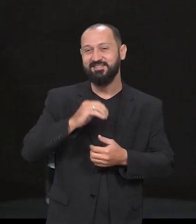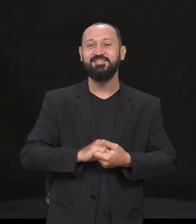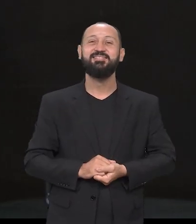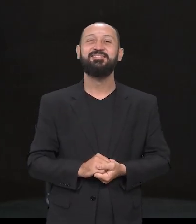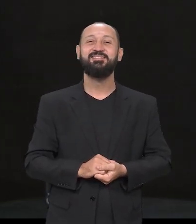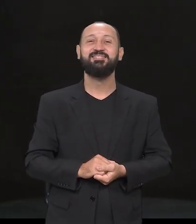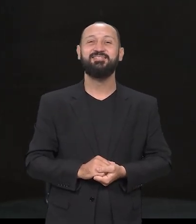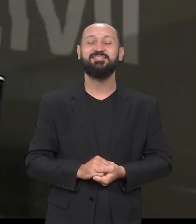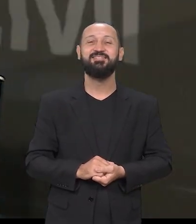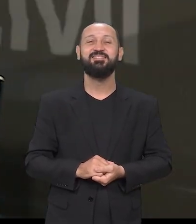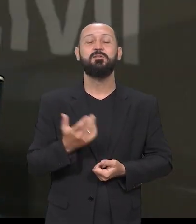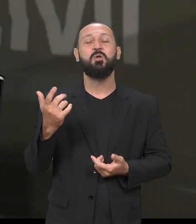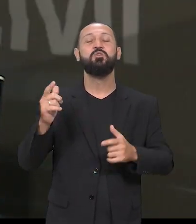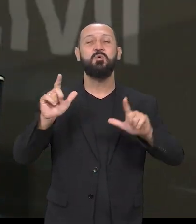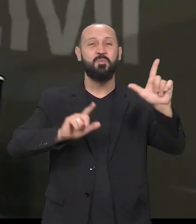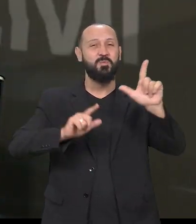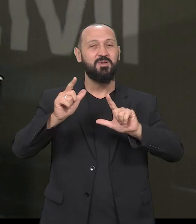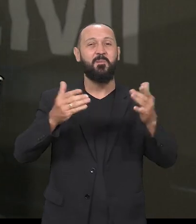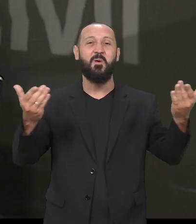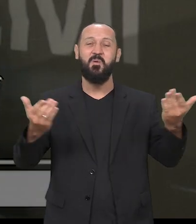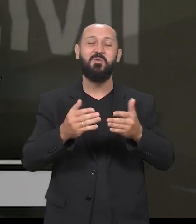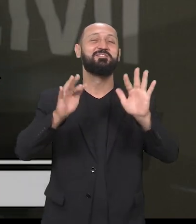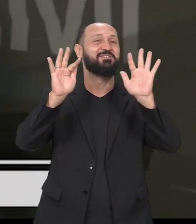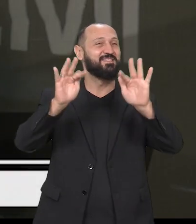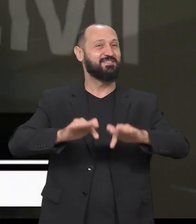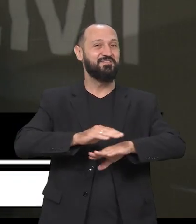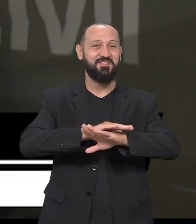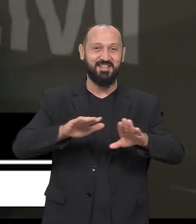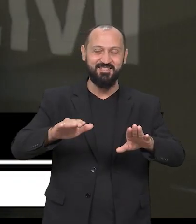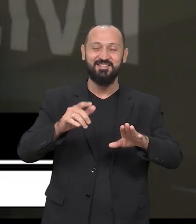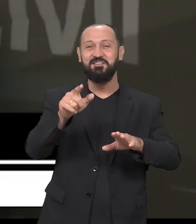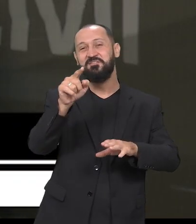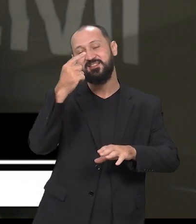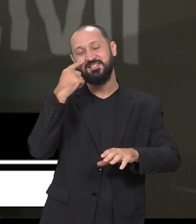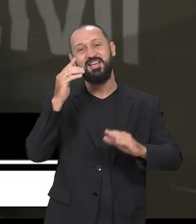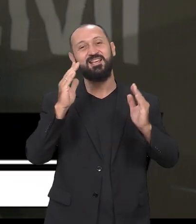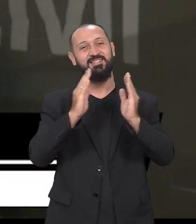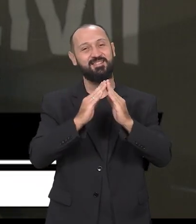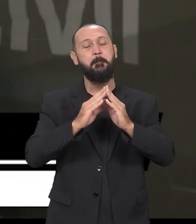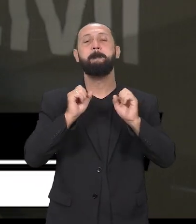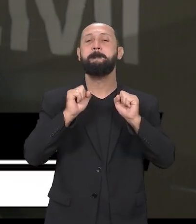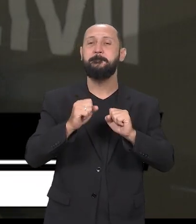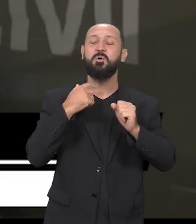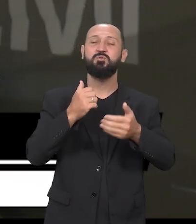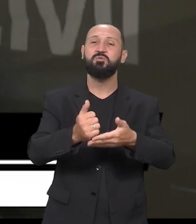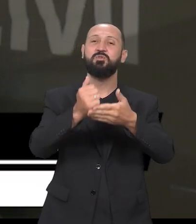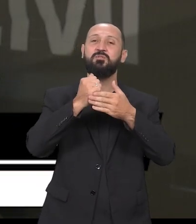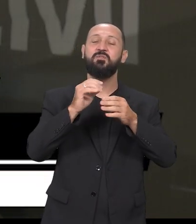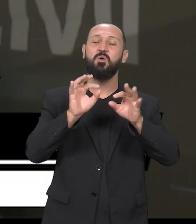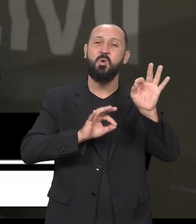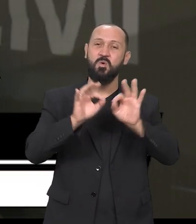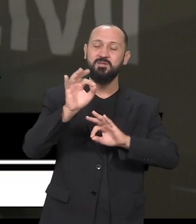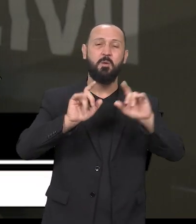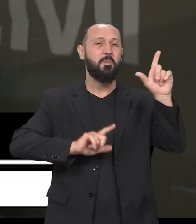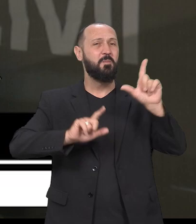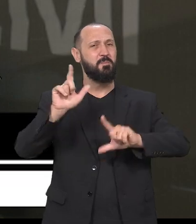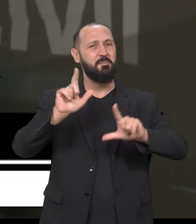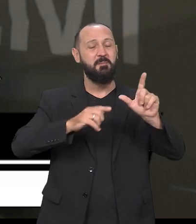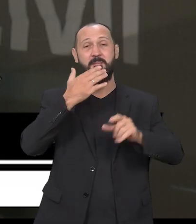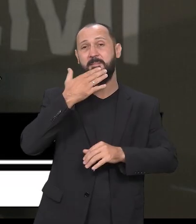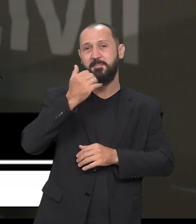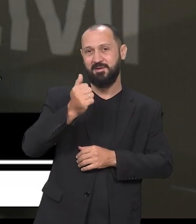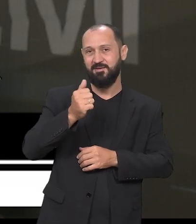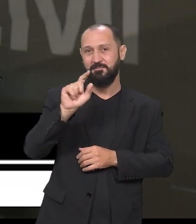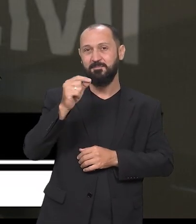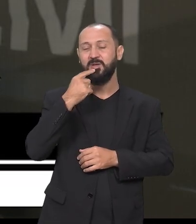Nada. E o Segurança em Pauta vai ficando por aqui. E você de casa pode nos ajudar a fazer nosso programa